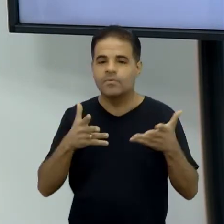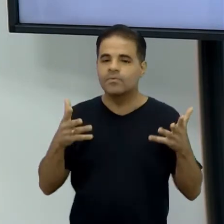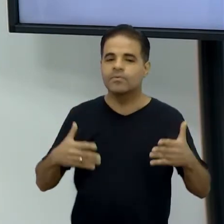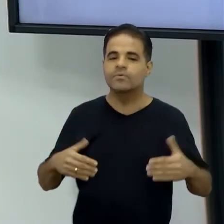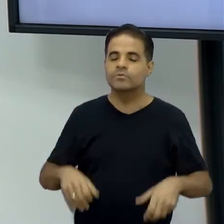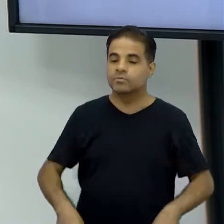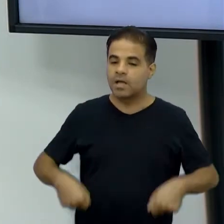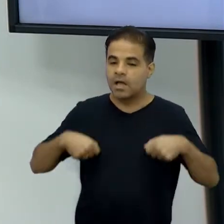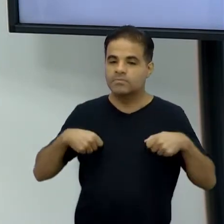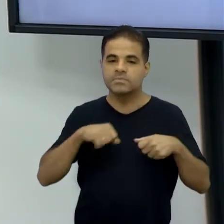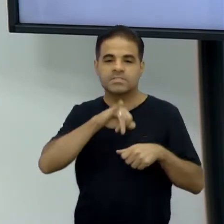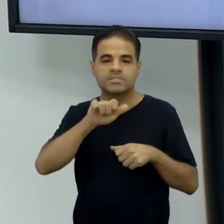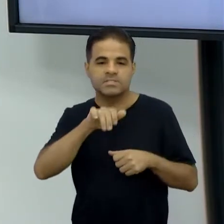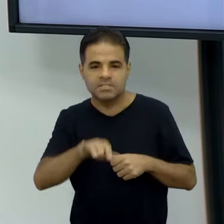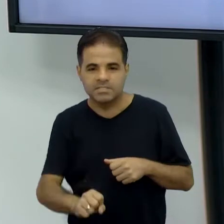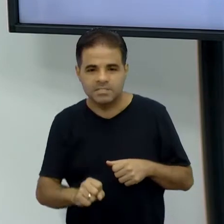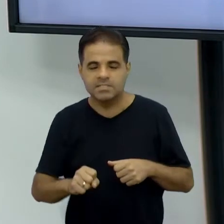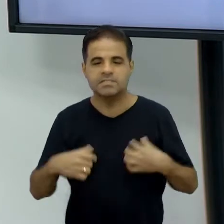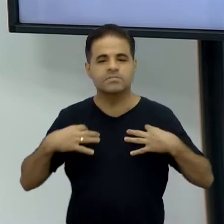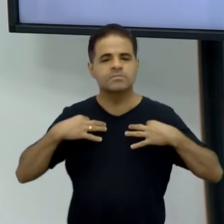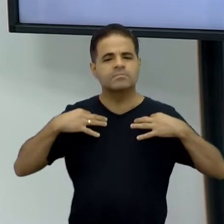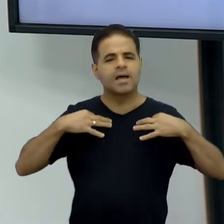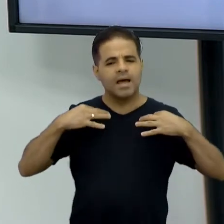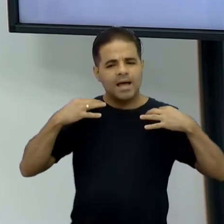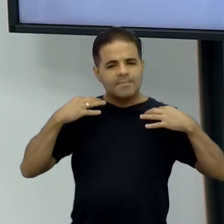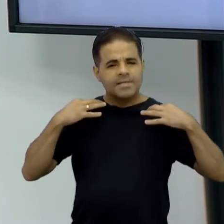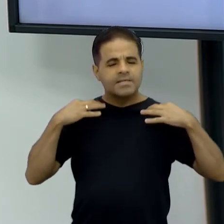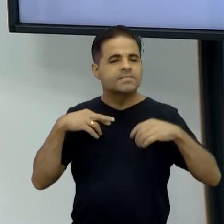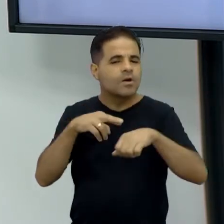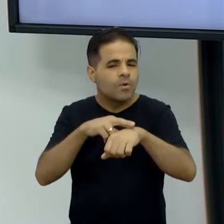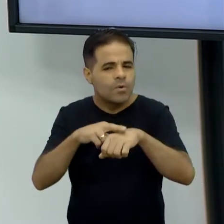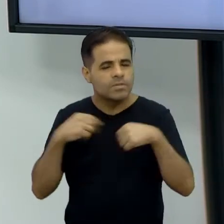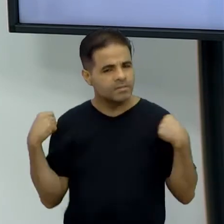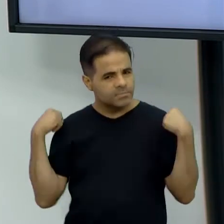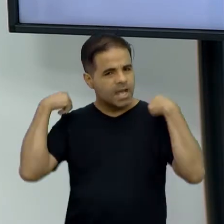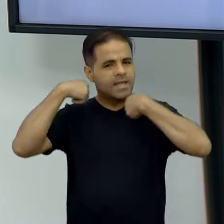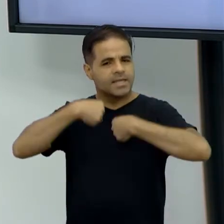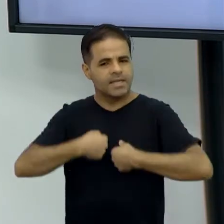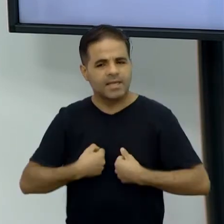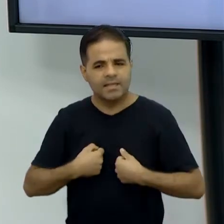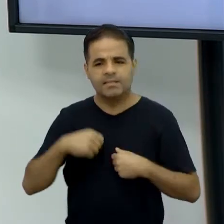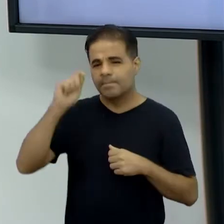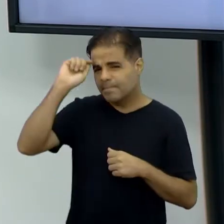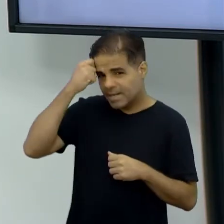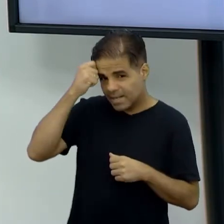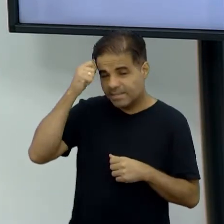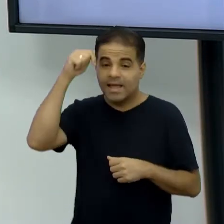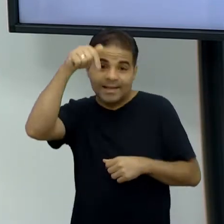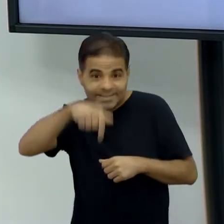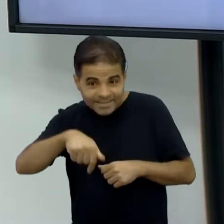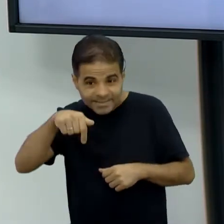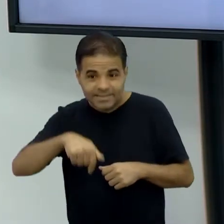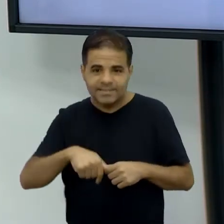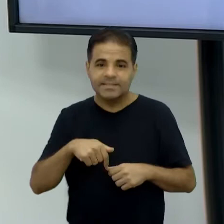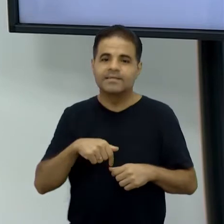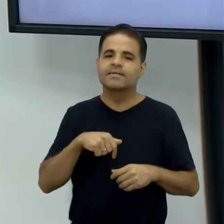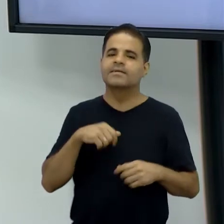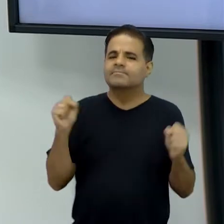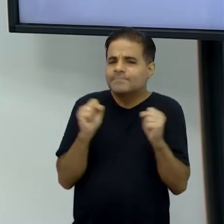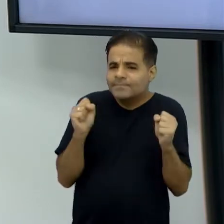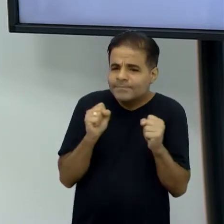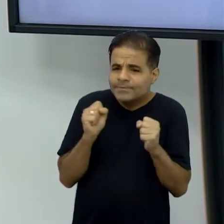de calça jeans, uma camisa roxa, uma jaquetinha preta aqui em São Paulo, né? Na Grande São Paulo faz